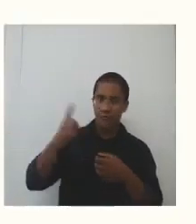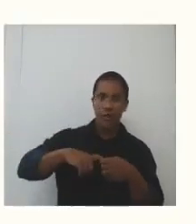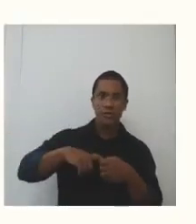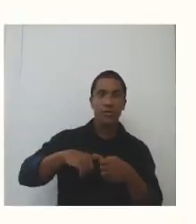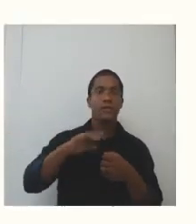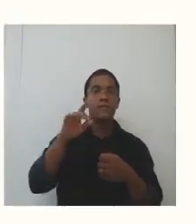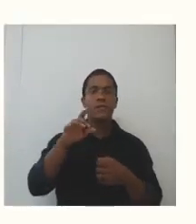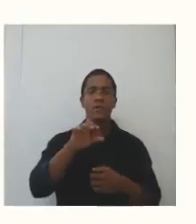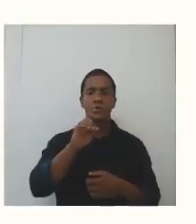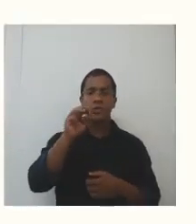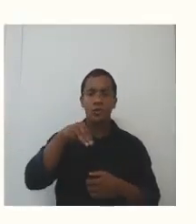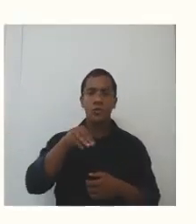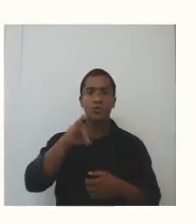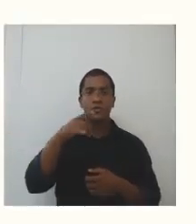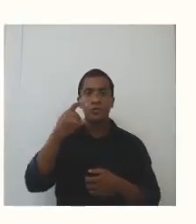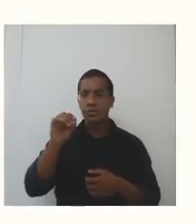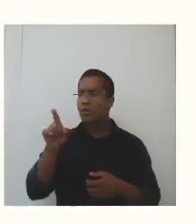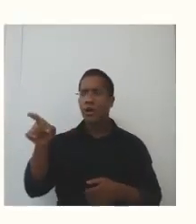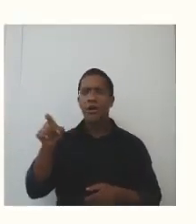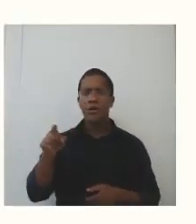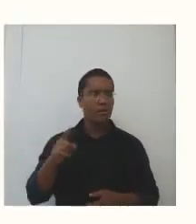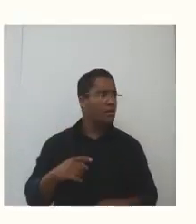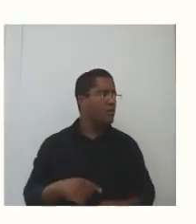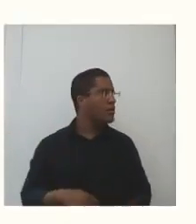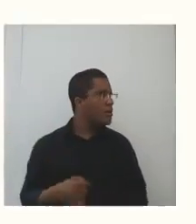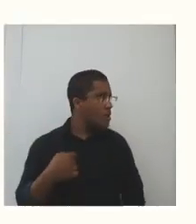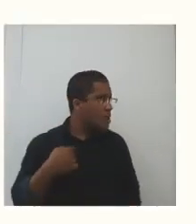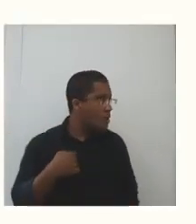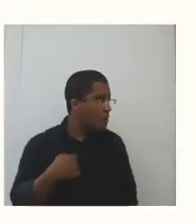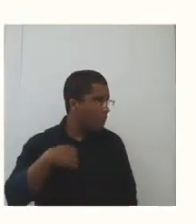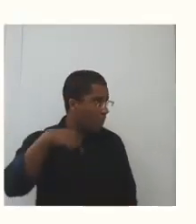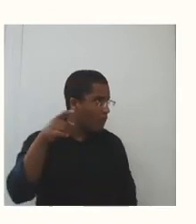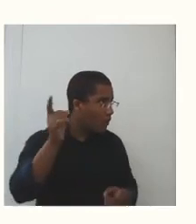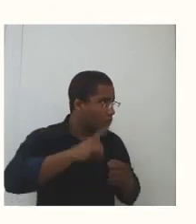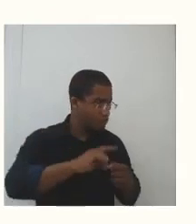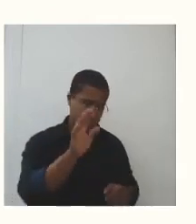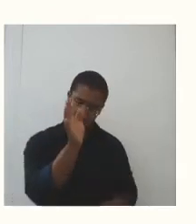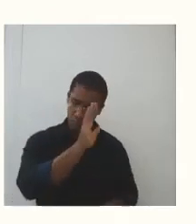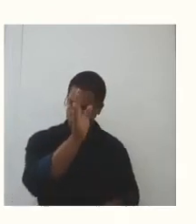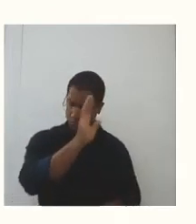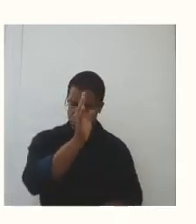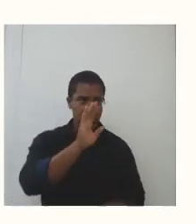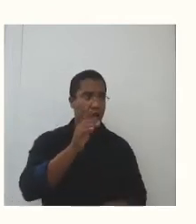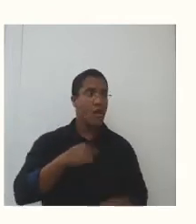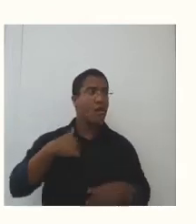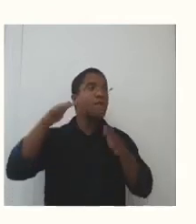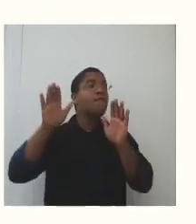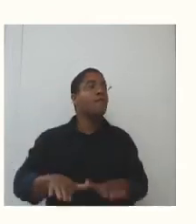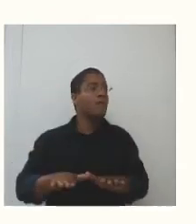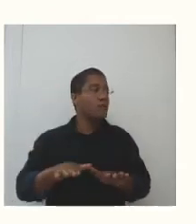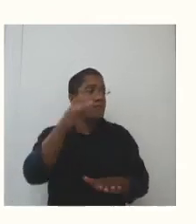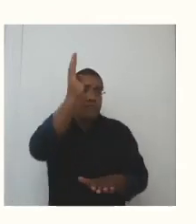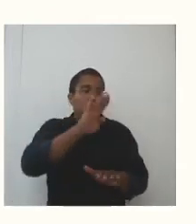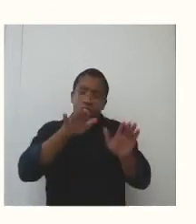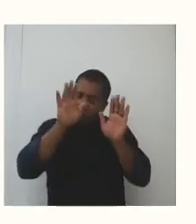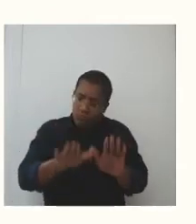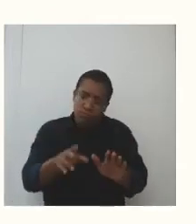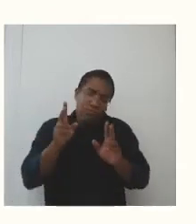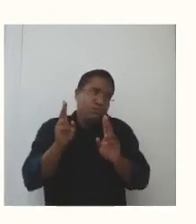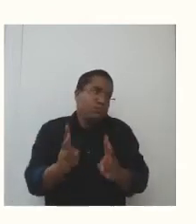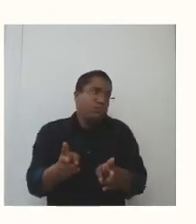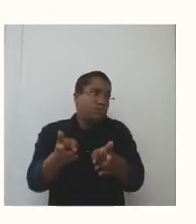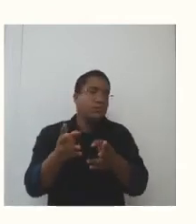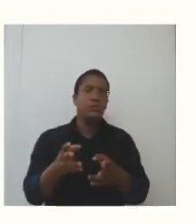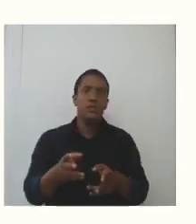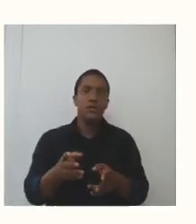João decide que não vai embora. Ele gostou tanto do Brasil que decidiu que ia ficar aqui. E no momento então que